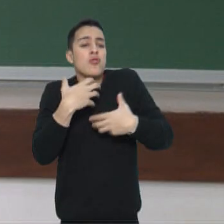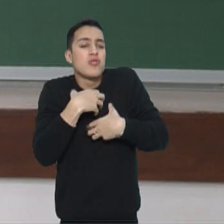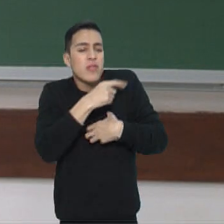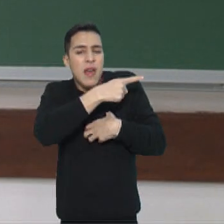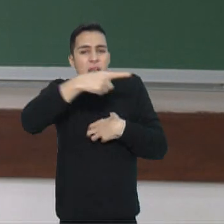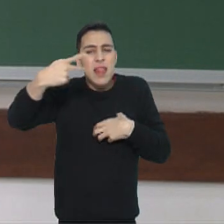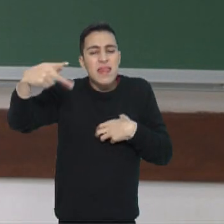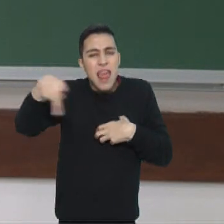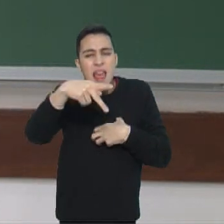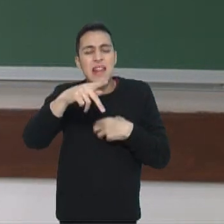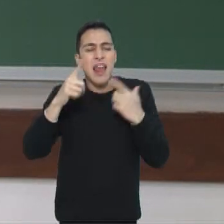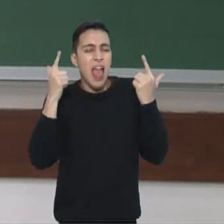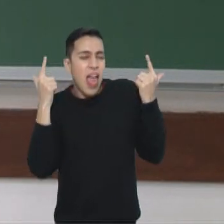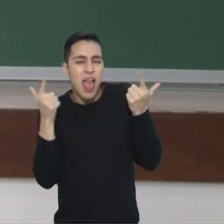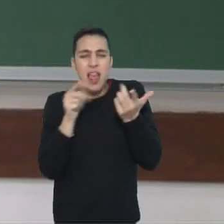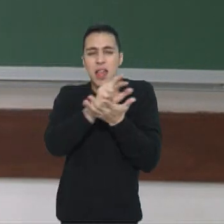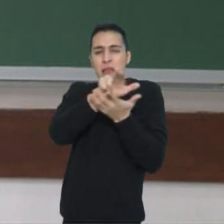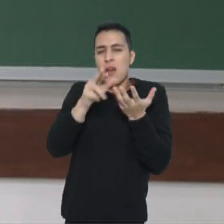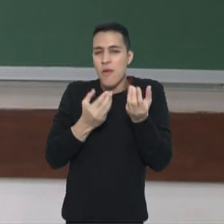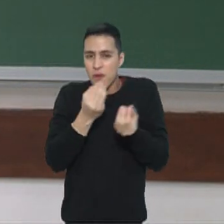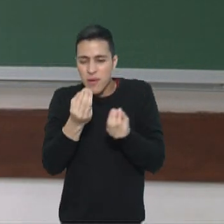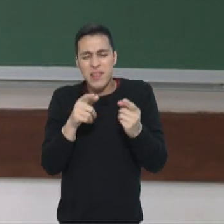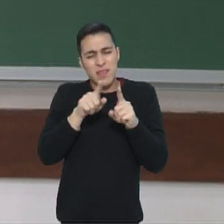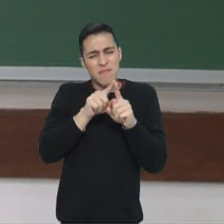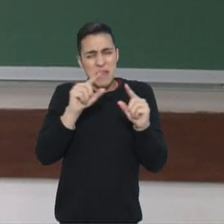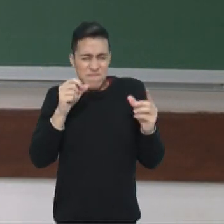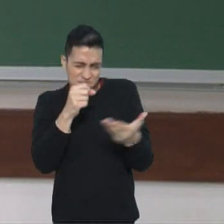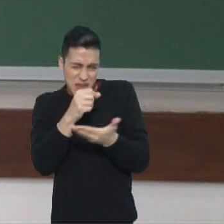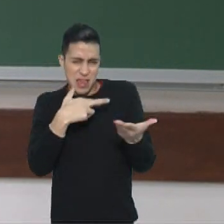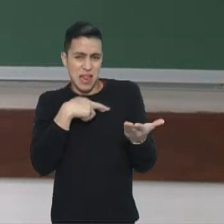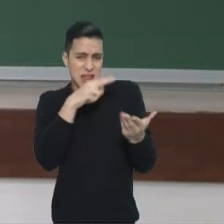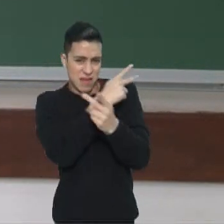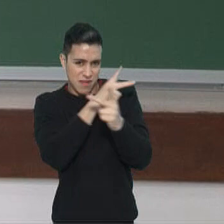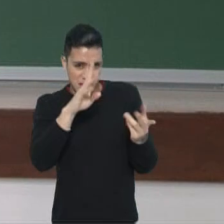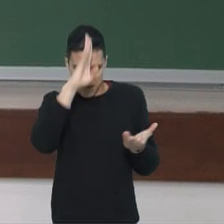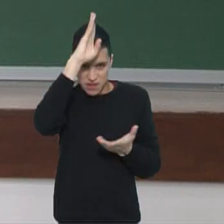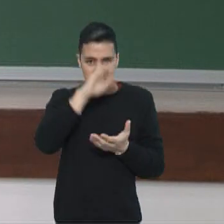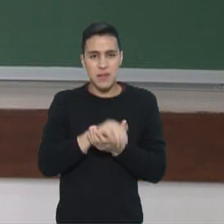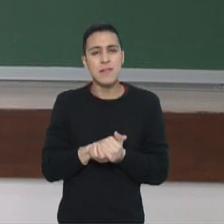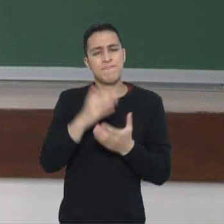os romanos tinham e um pouquinho sobre a religião romana também. Muito